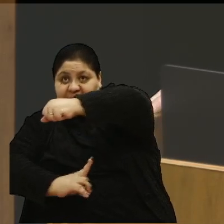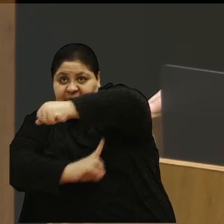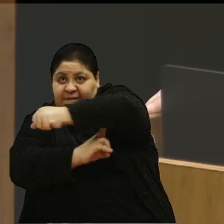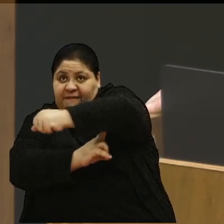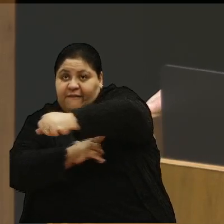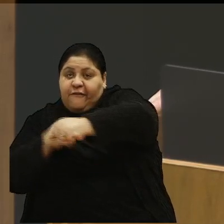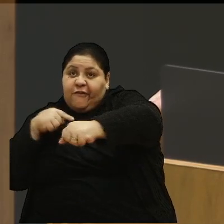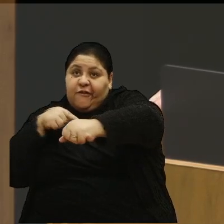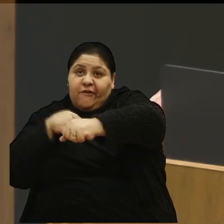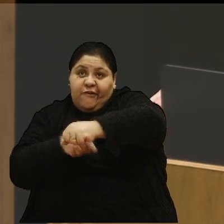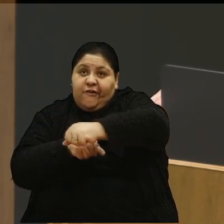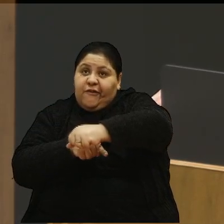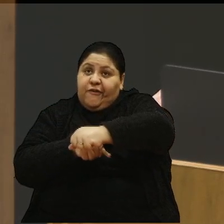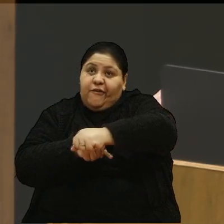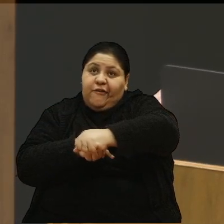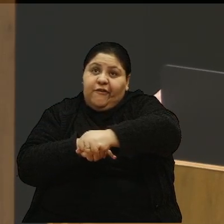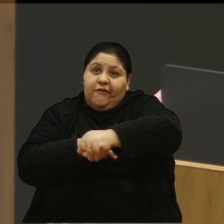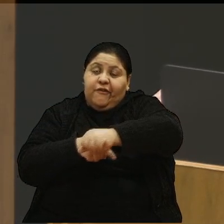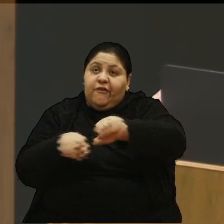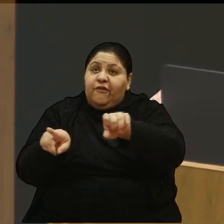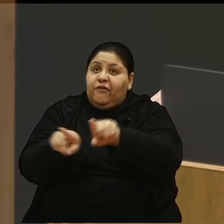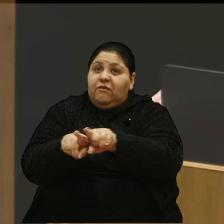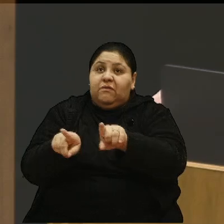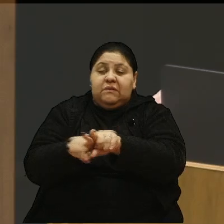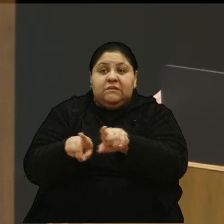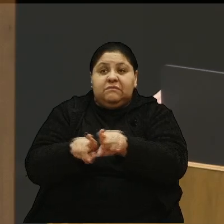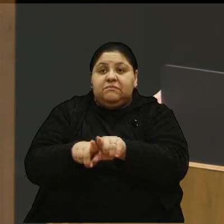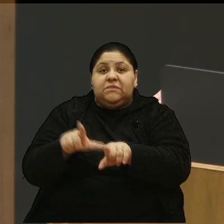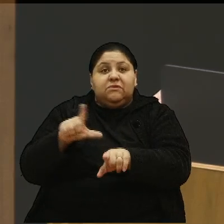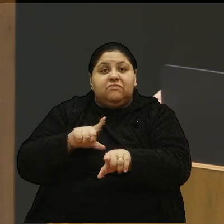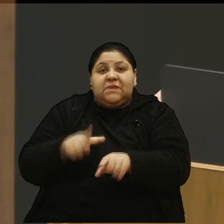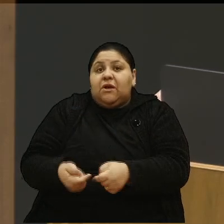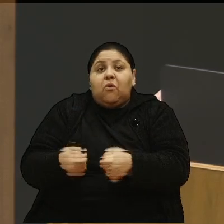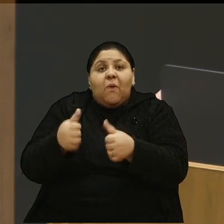ele está totalmente subempregado.